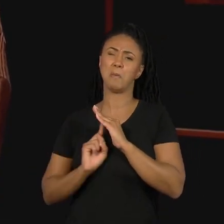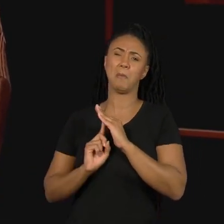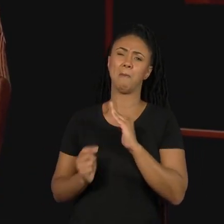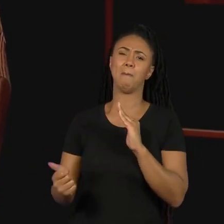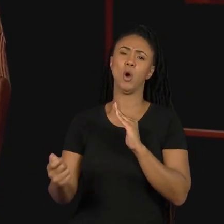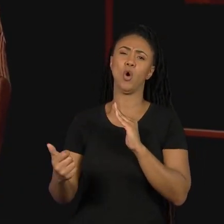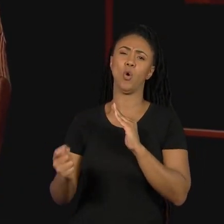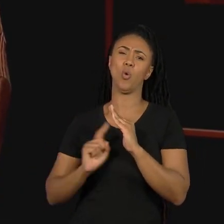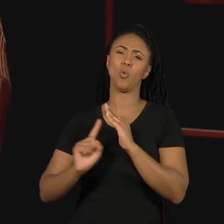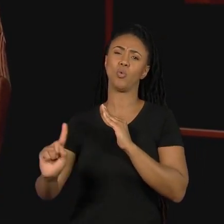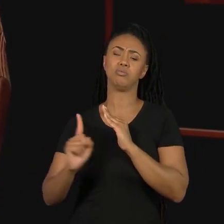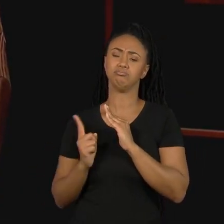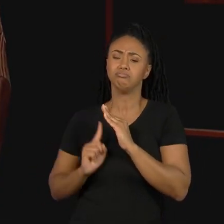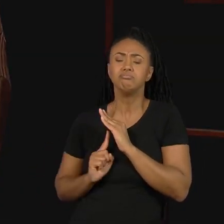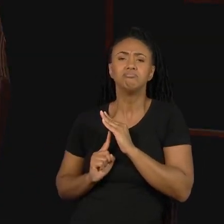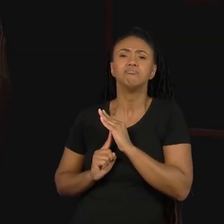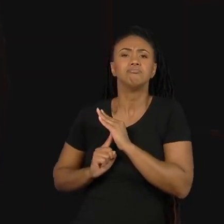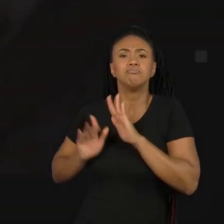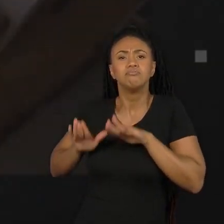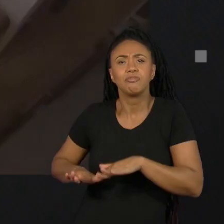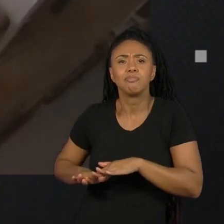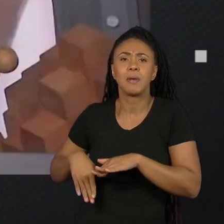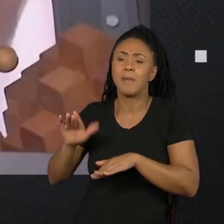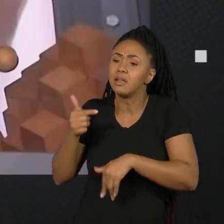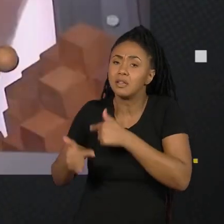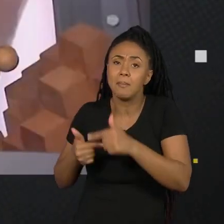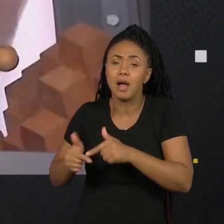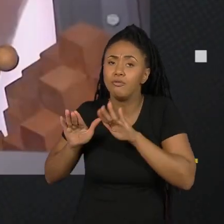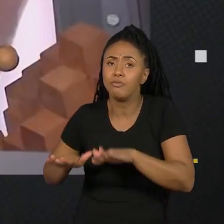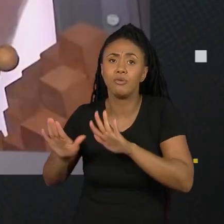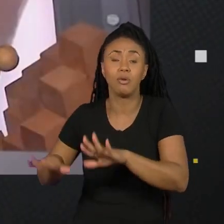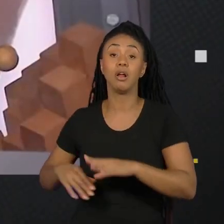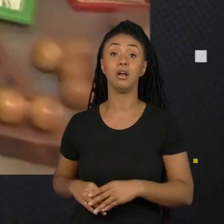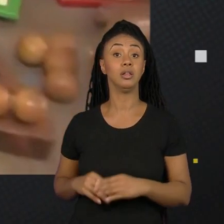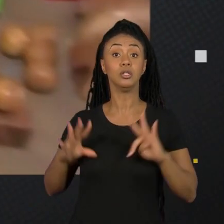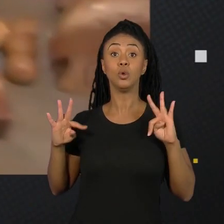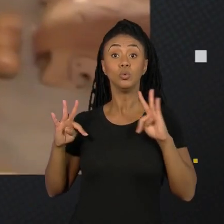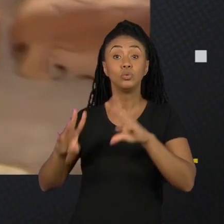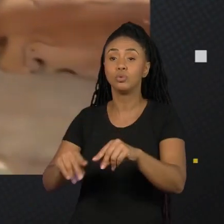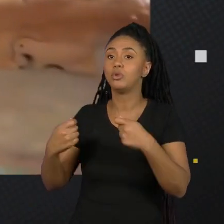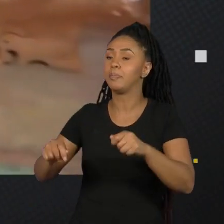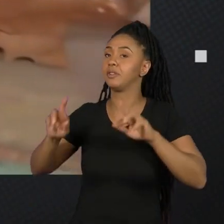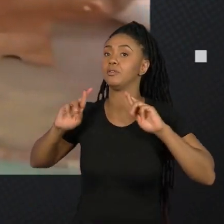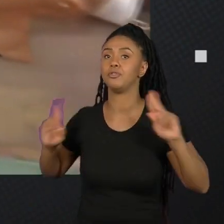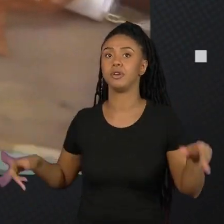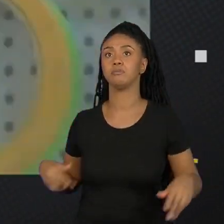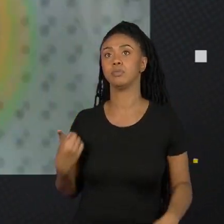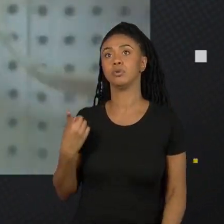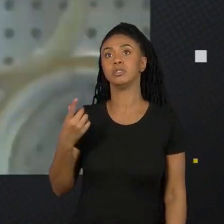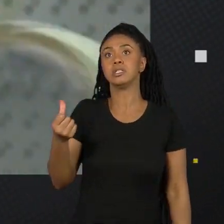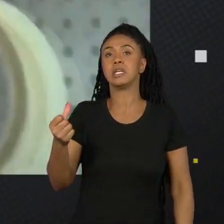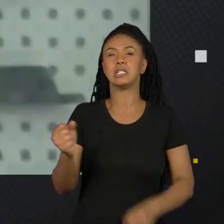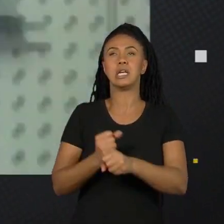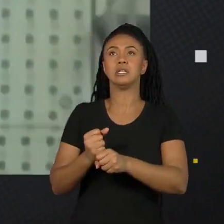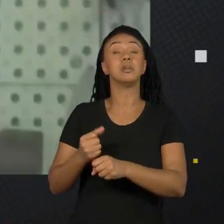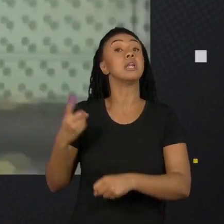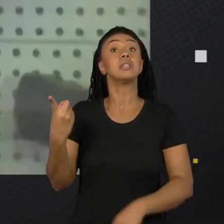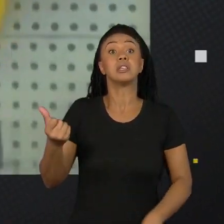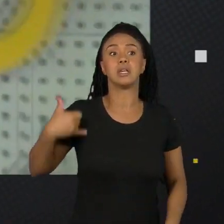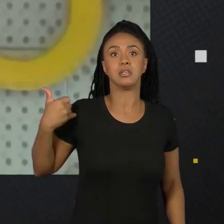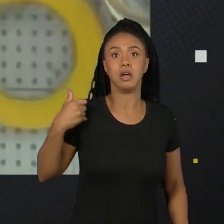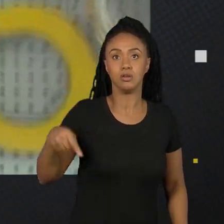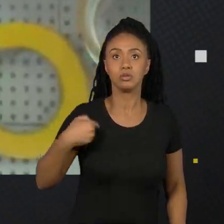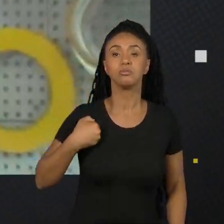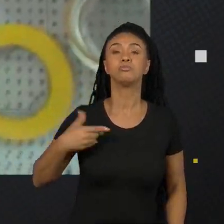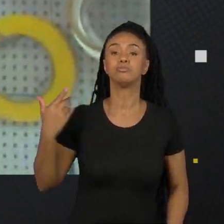A natureza do meu trabalho é lá. Então, tudo tem que ser... Olha, quando eu tinha 16 anos, eu vi um livro do Yves Pen